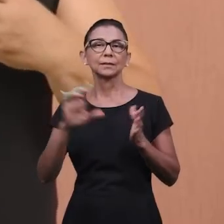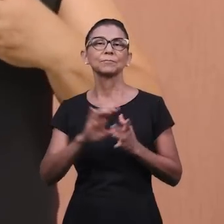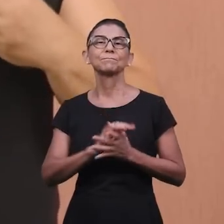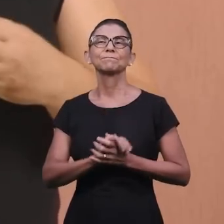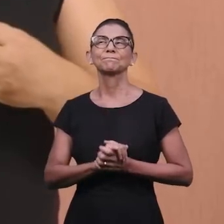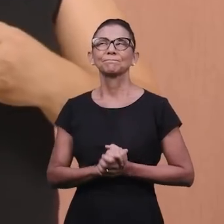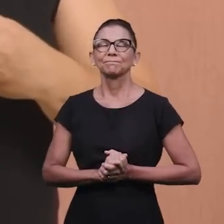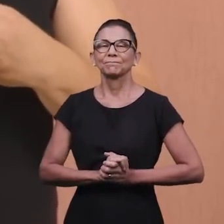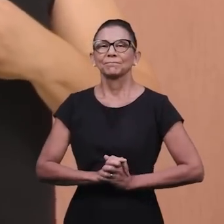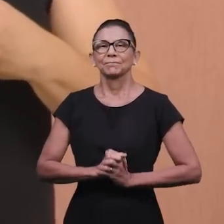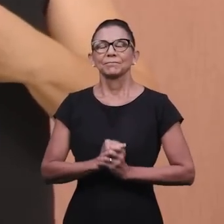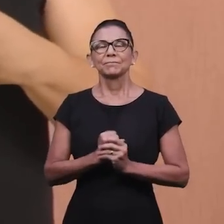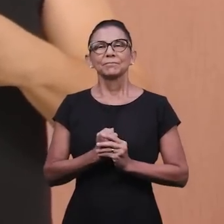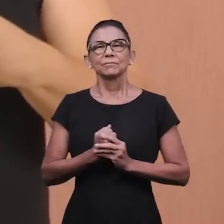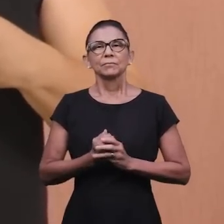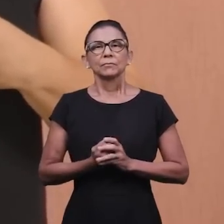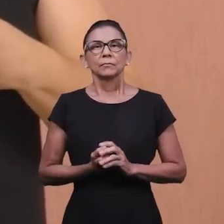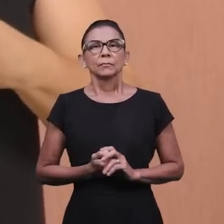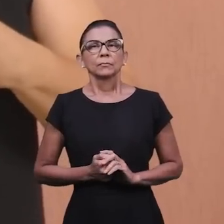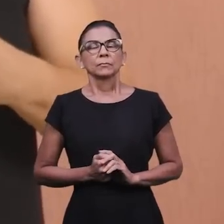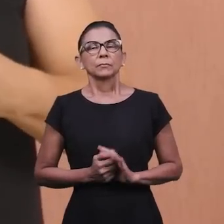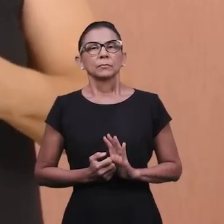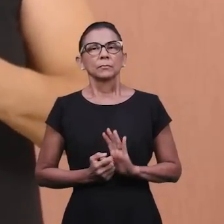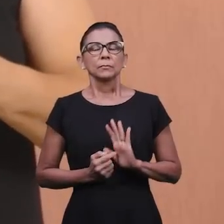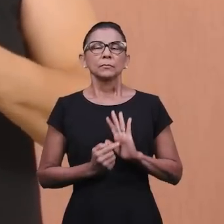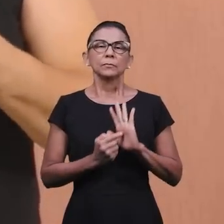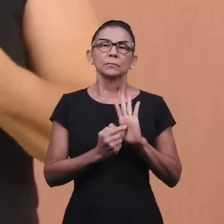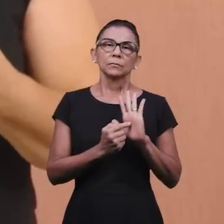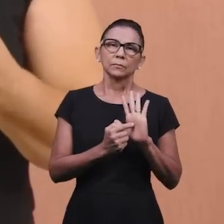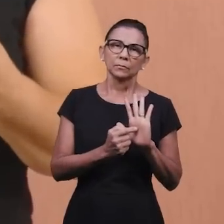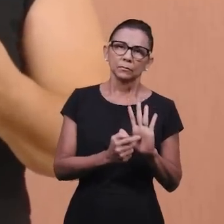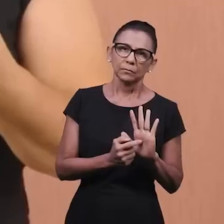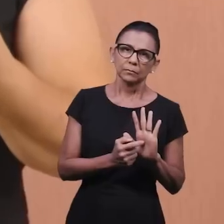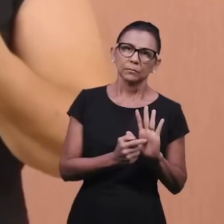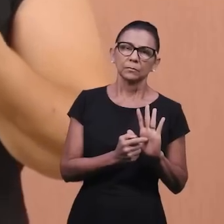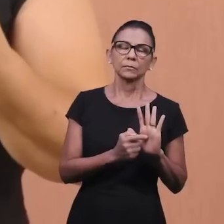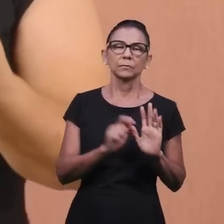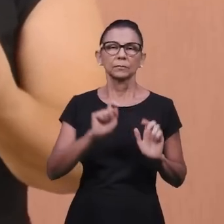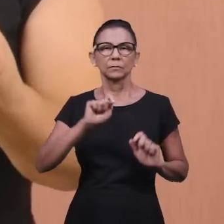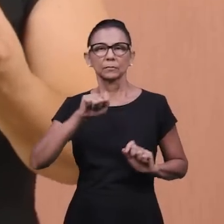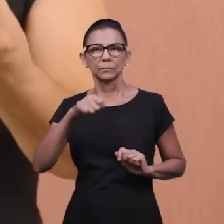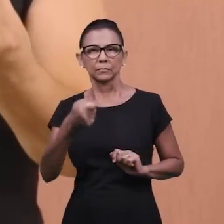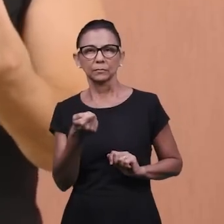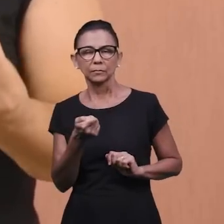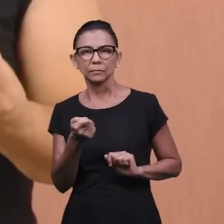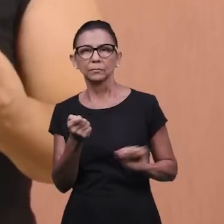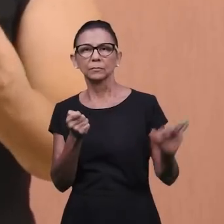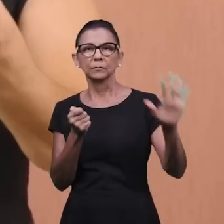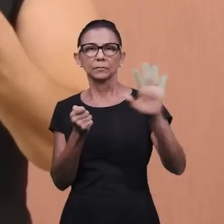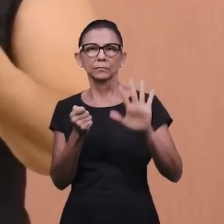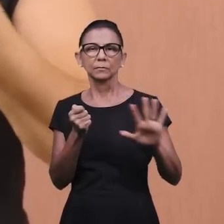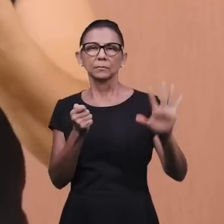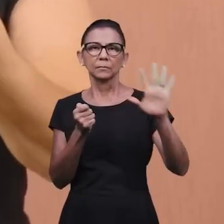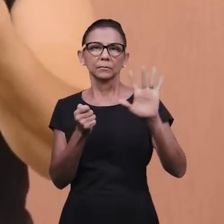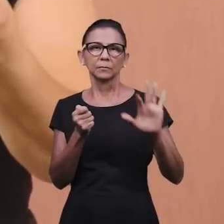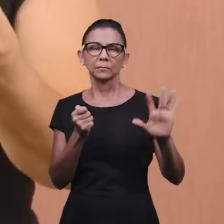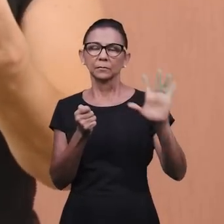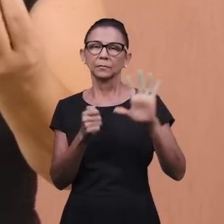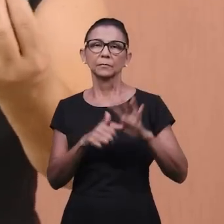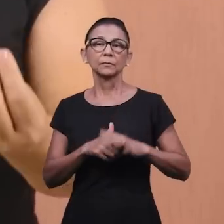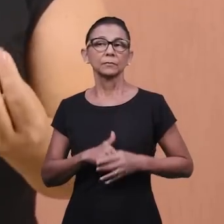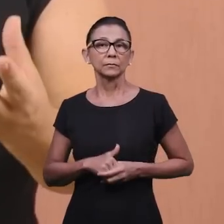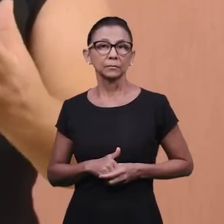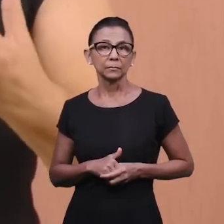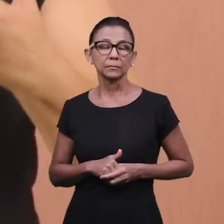e mostrando o sinal e a imagem também, ou até mesmo o